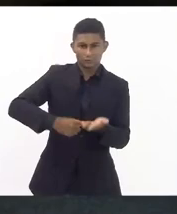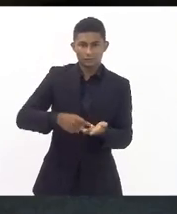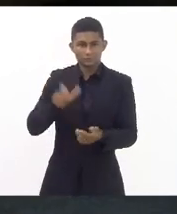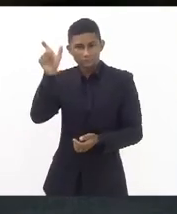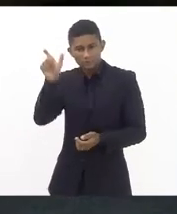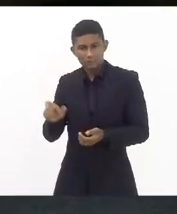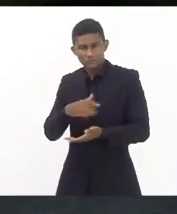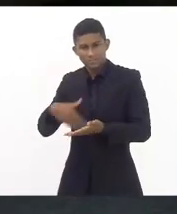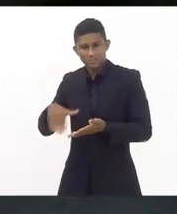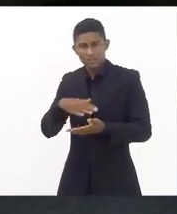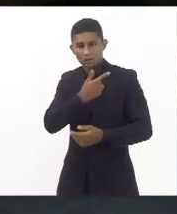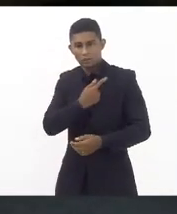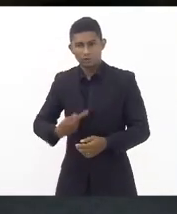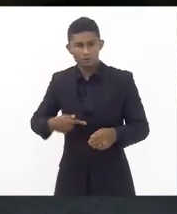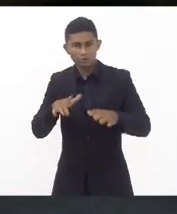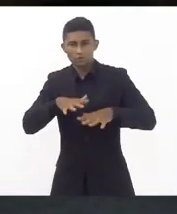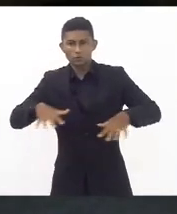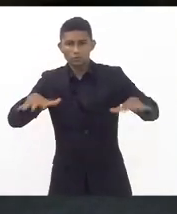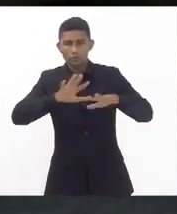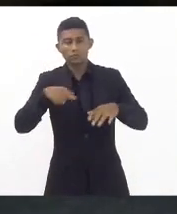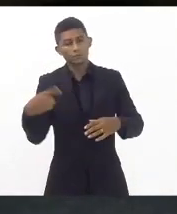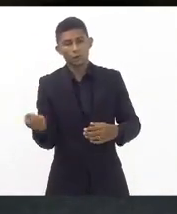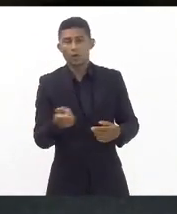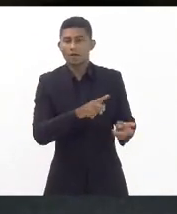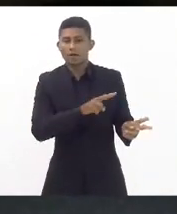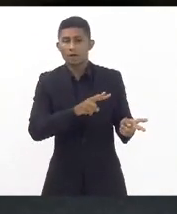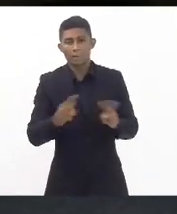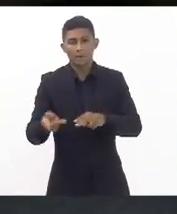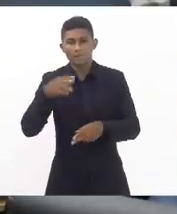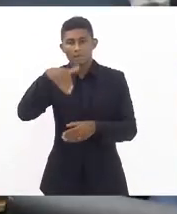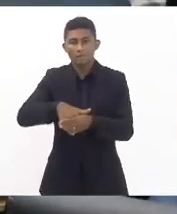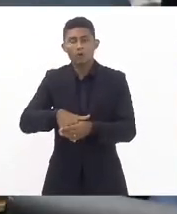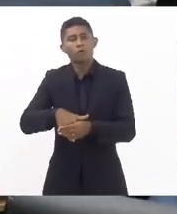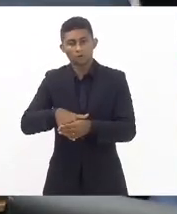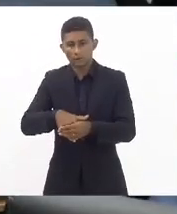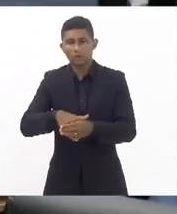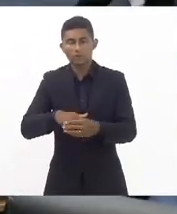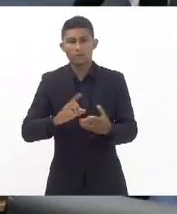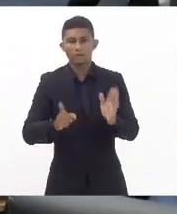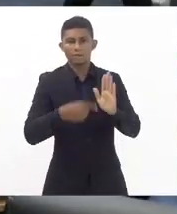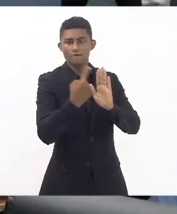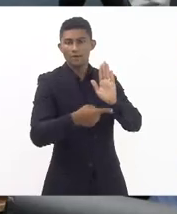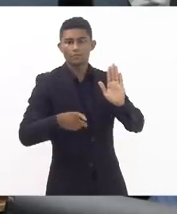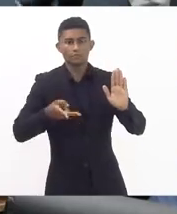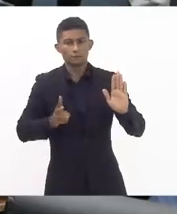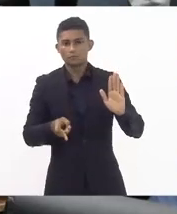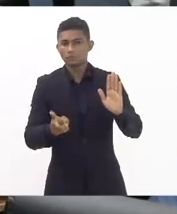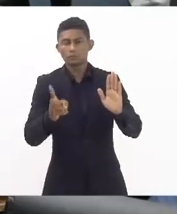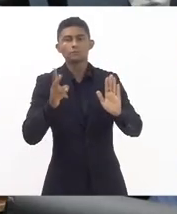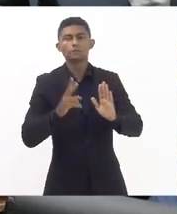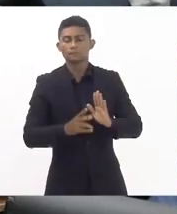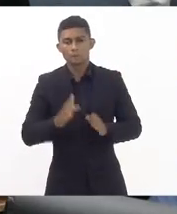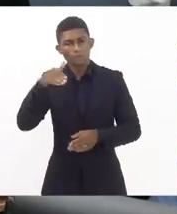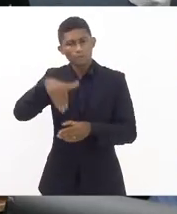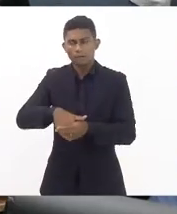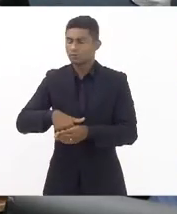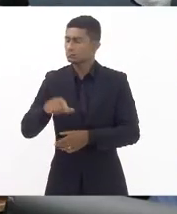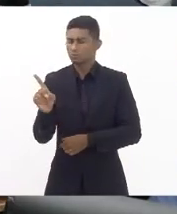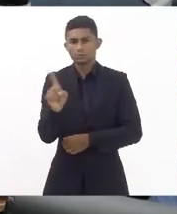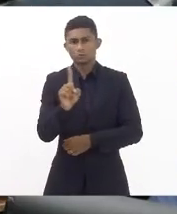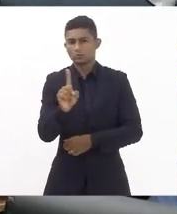secretário e o governador, o encaminhamento é pela manutenção do veto, senhor presidente. Vai encaminhar, presidente. Deputado, o voto é não.